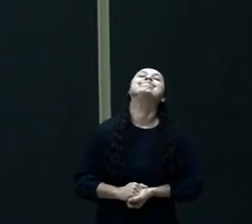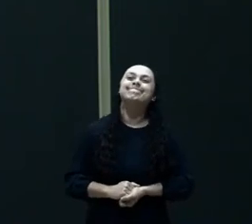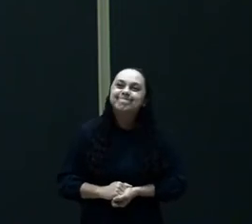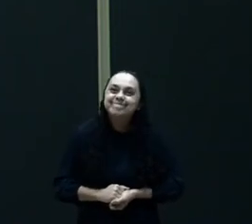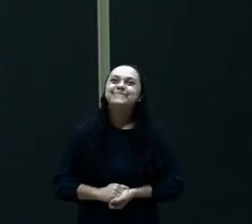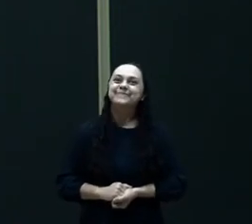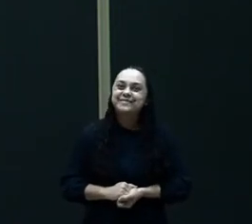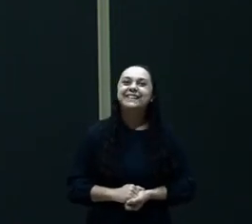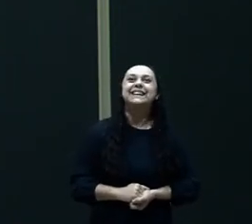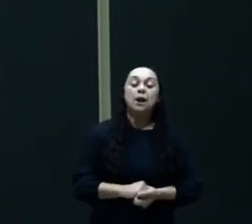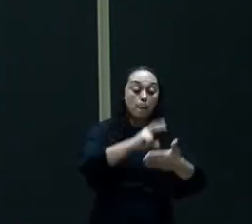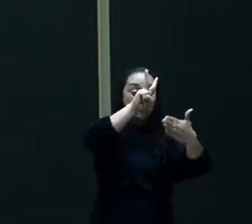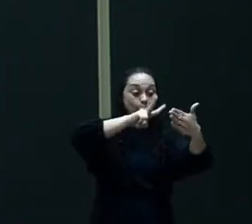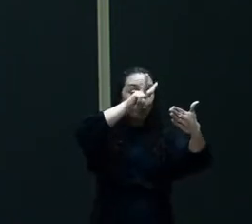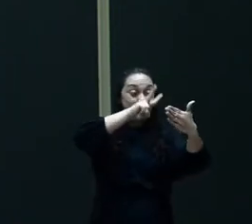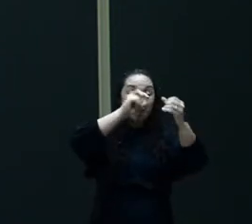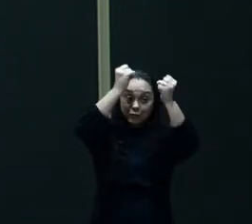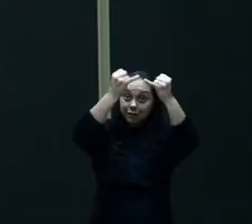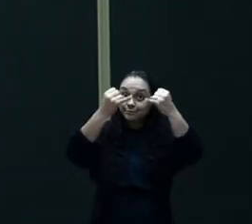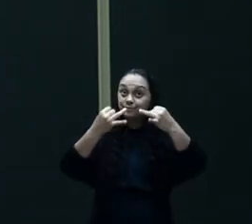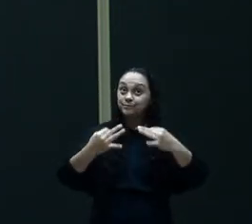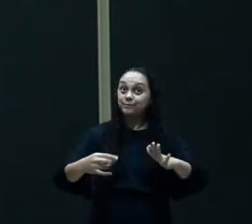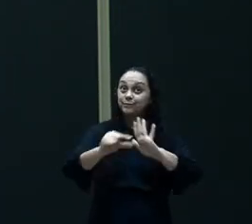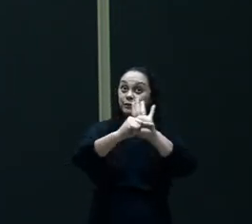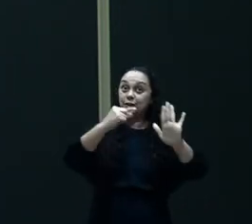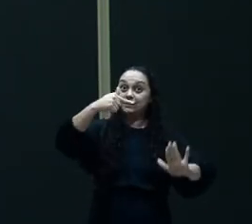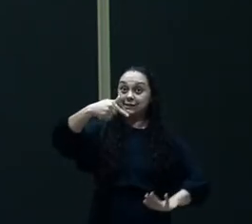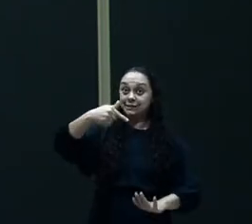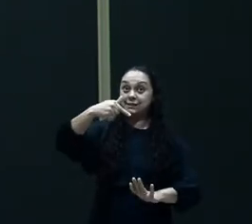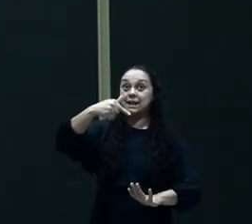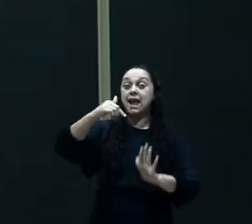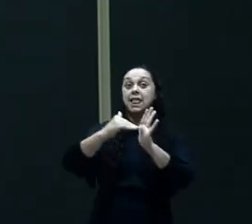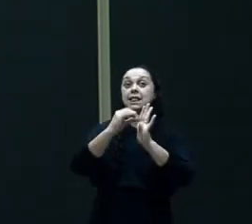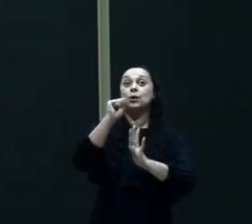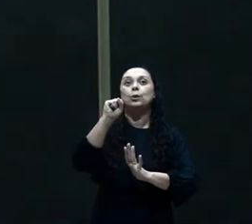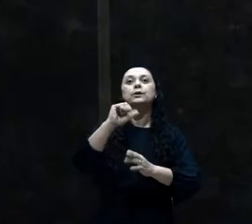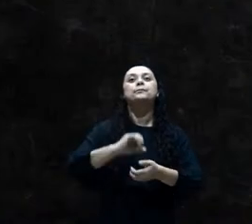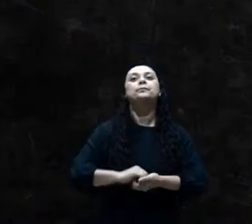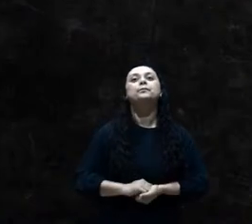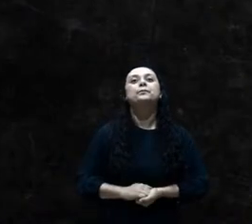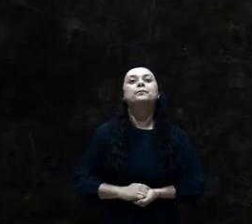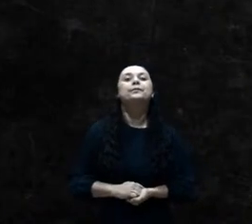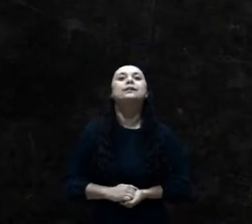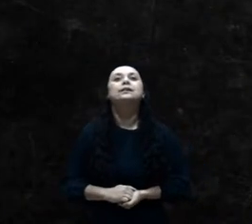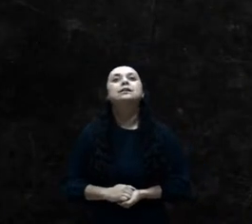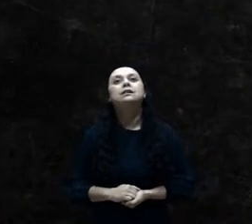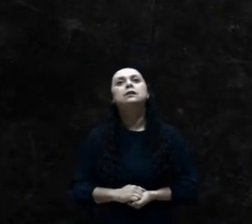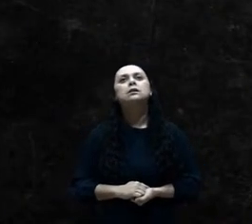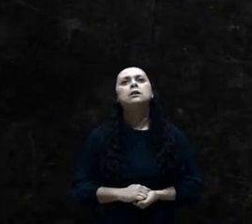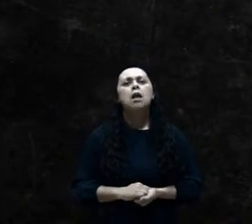o texto vai continuar dizendo no versículo 7 e 8 do mesmo livro de Atos Apóstolos Capítulo 27